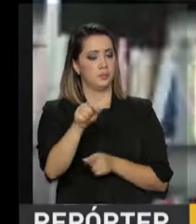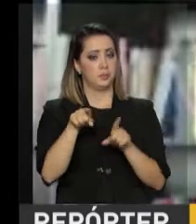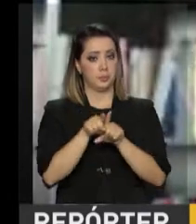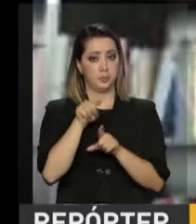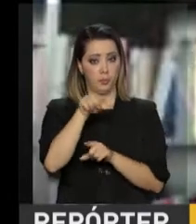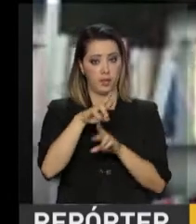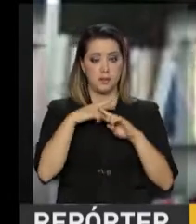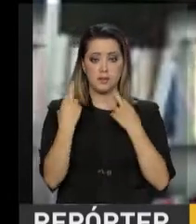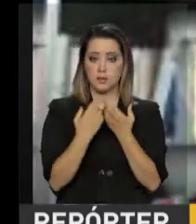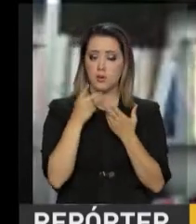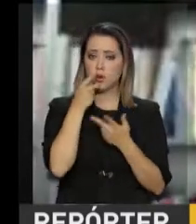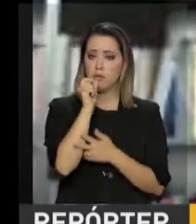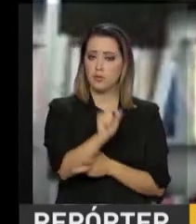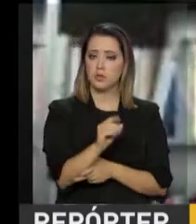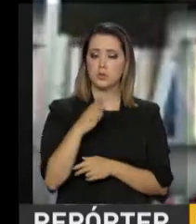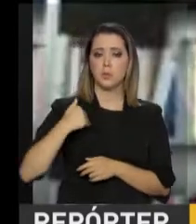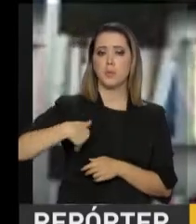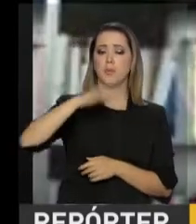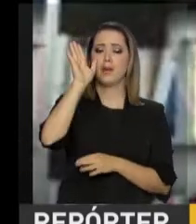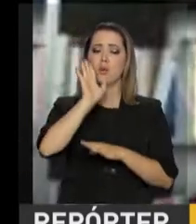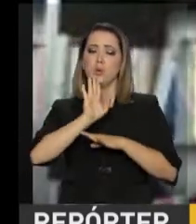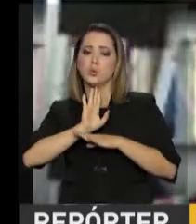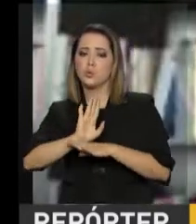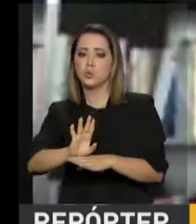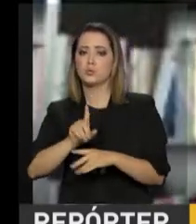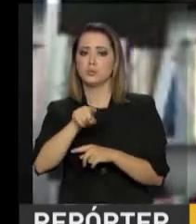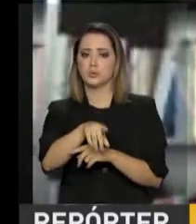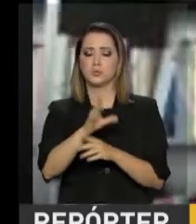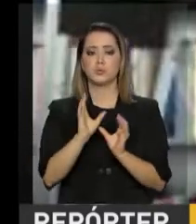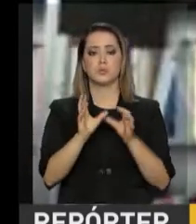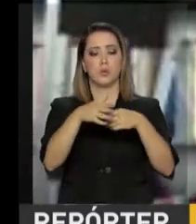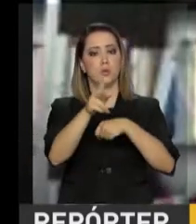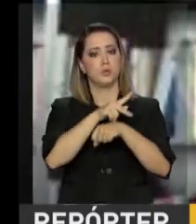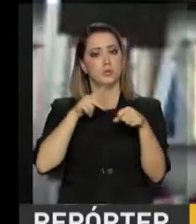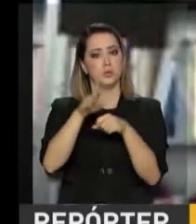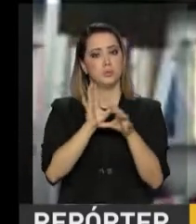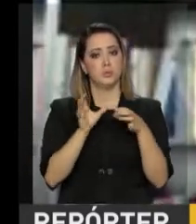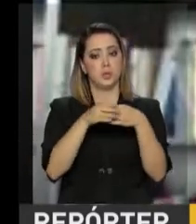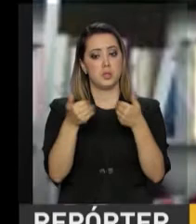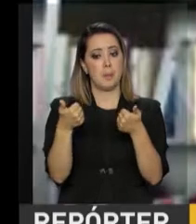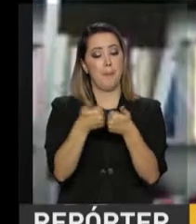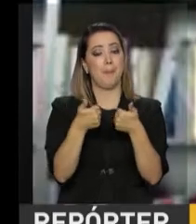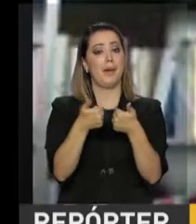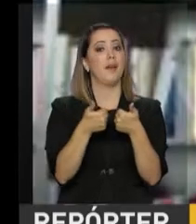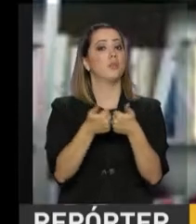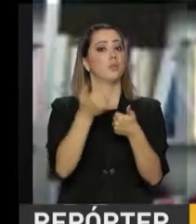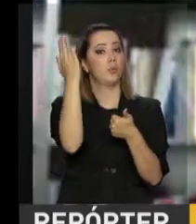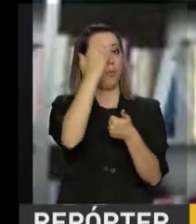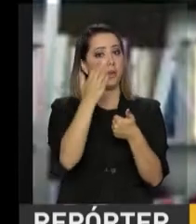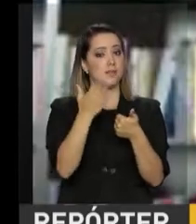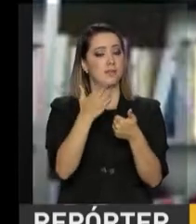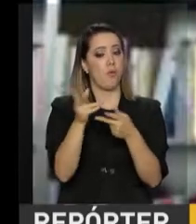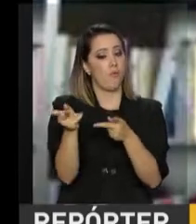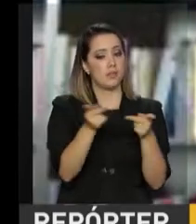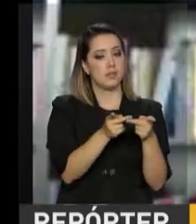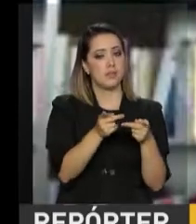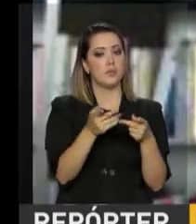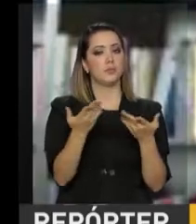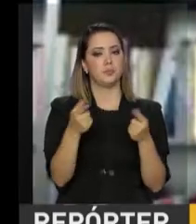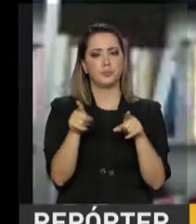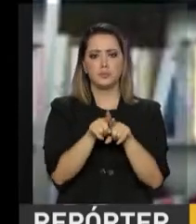Nessa reunião, ele vai falar sobre uma maior cooperação com os países que fazem fronteira com o Brasil e também sobre